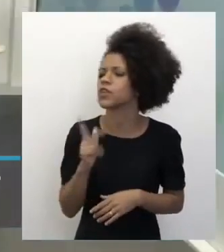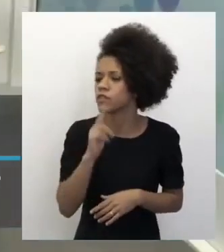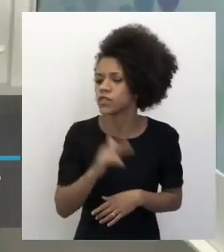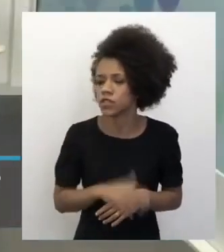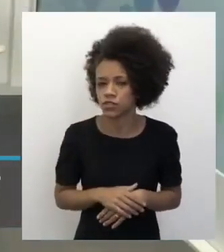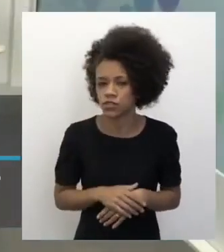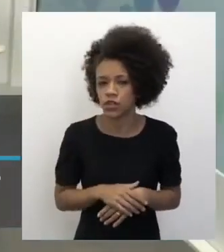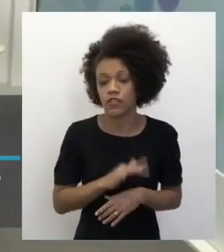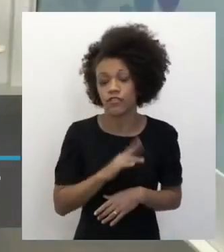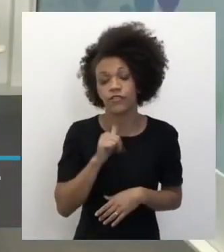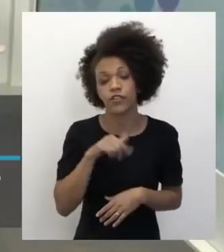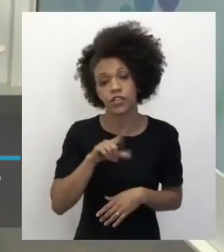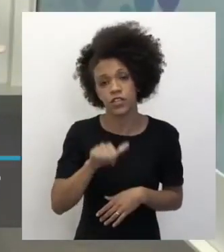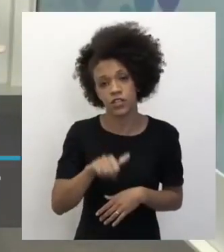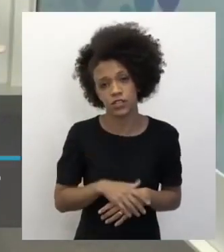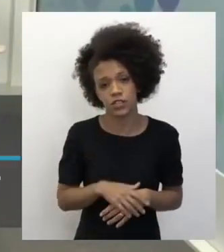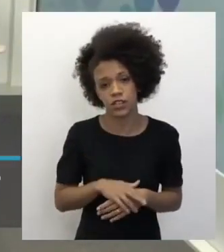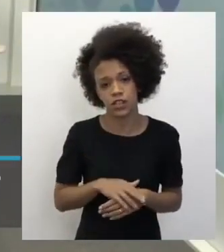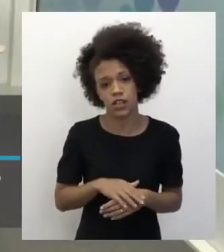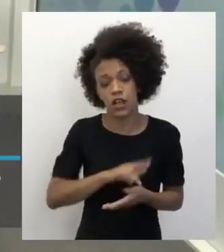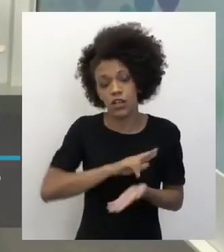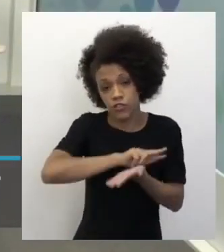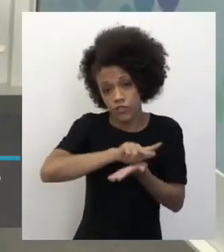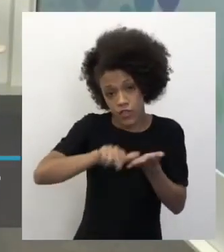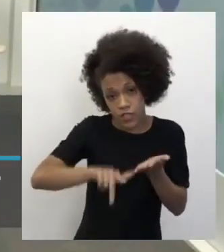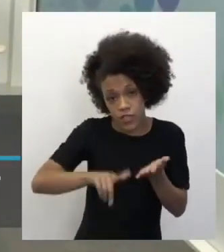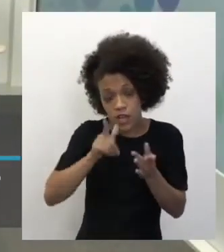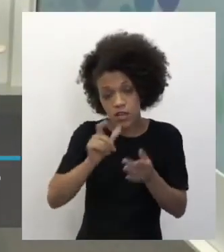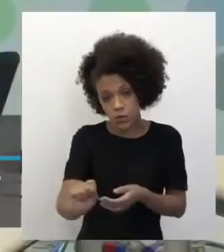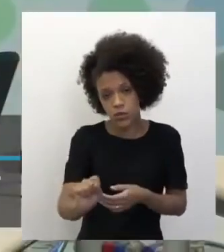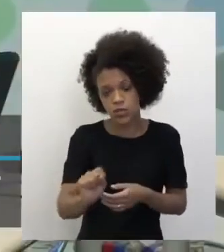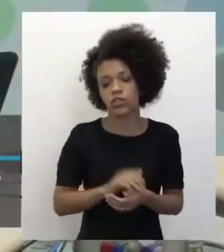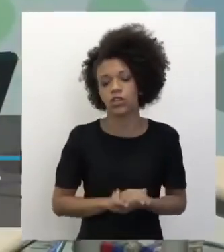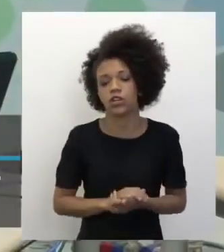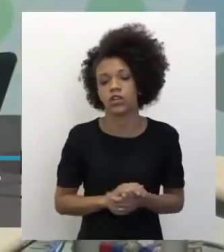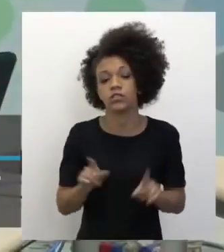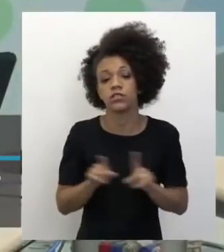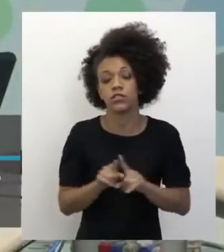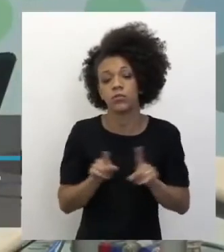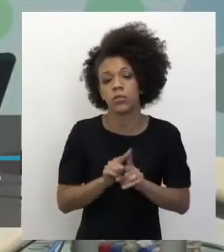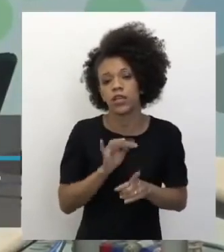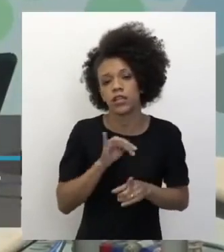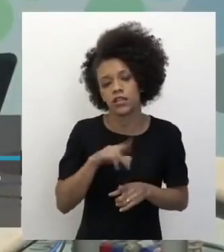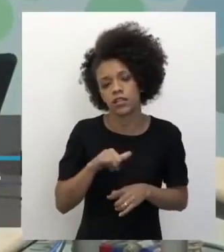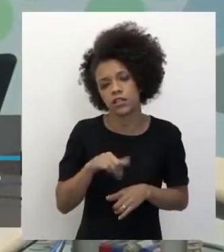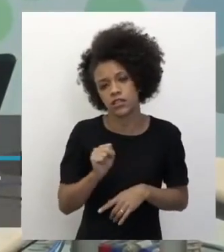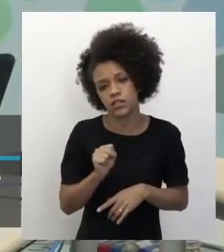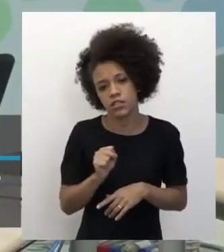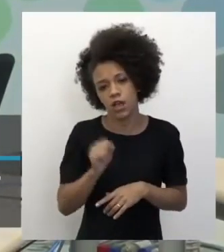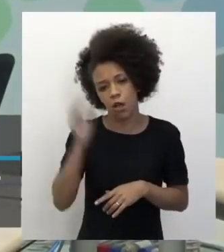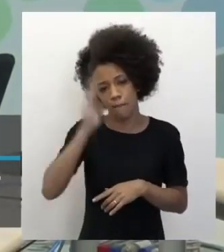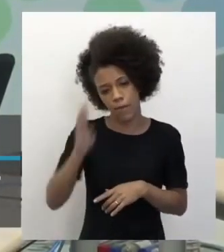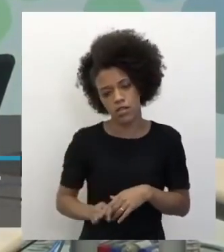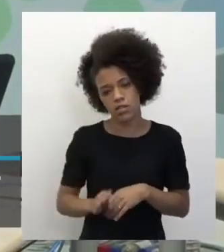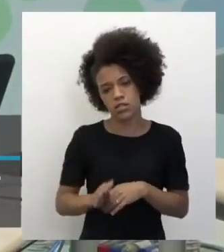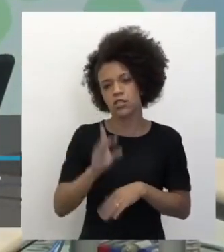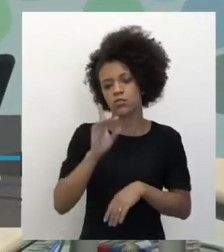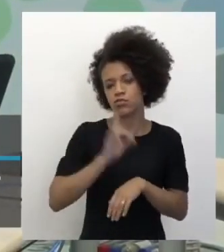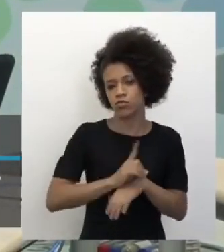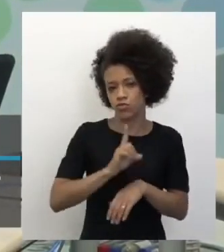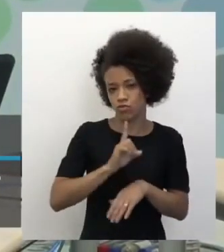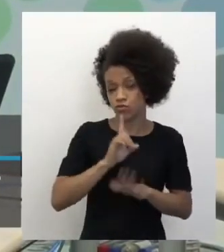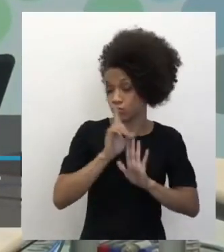aí? A Fernanda colocou a diversidade linguística. A Thaísa colocou Brasil e seus direitos. Brasil e